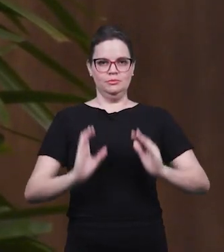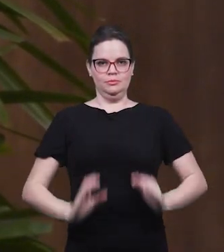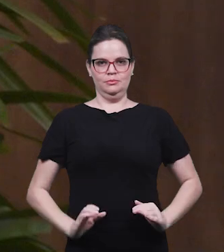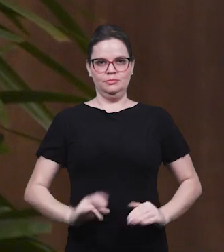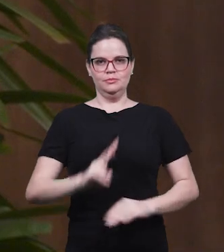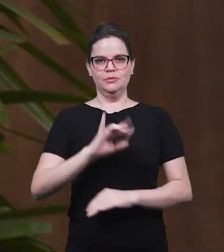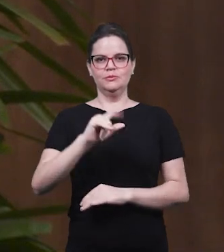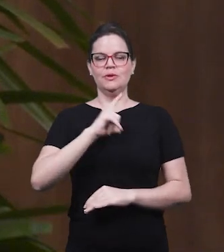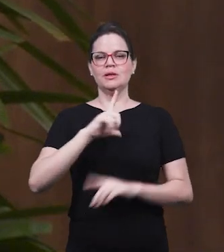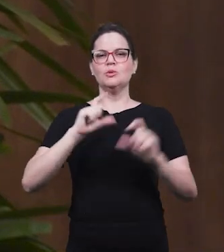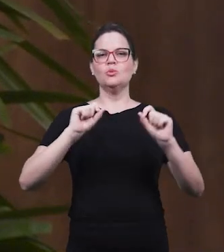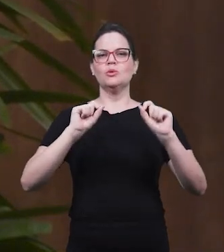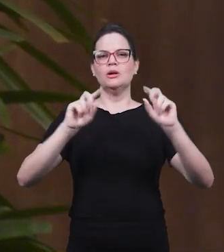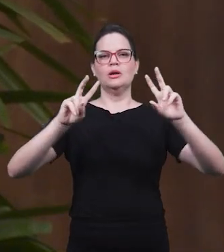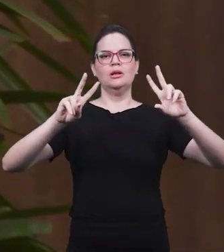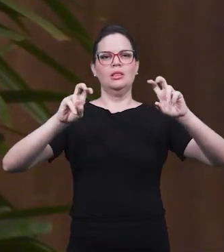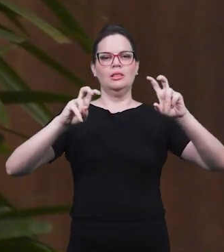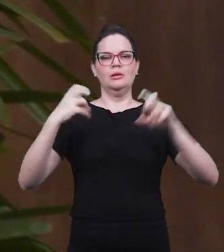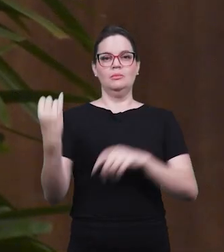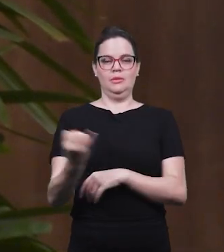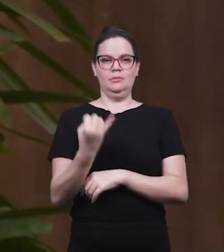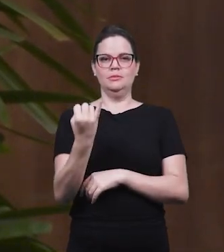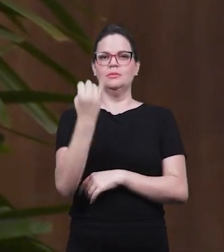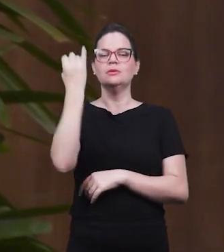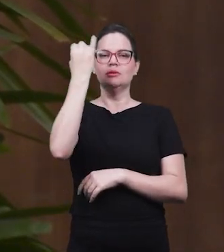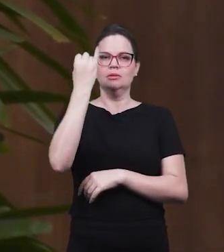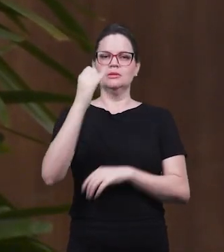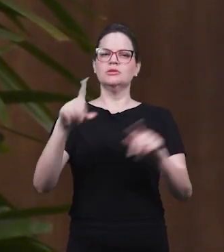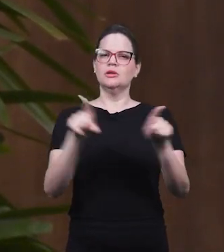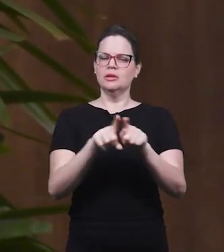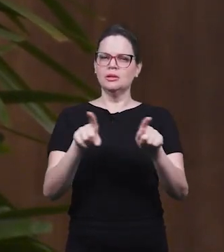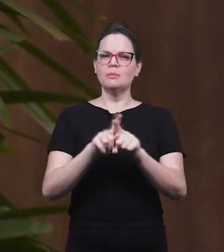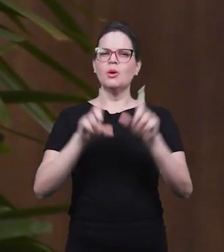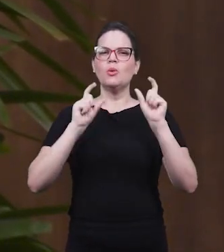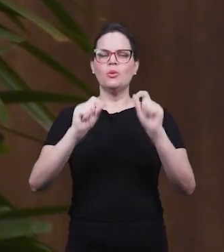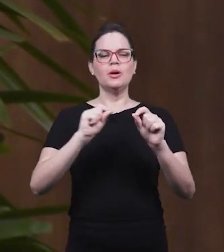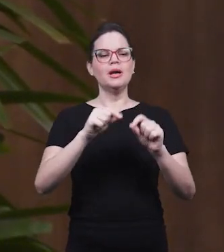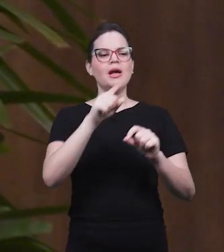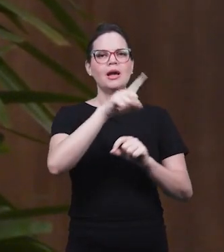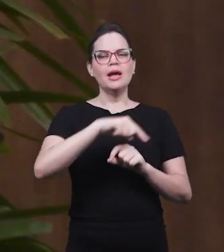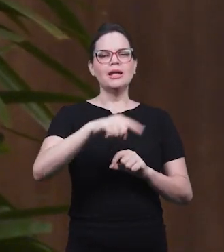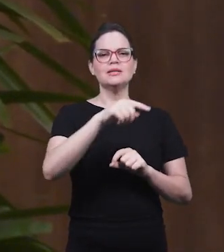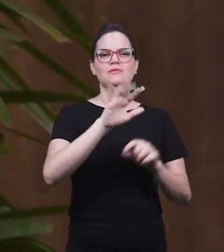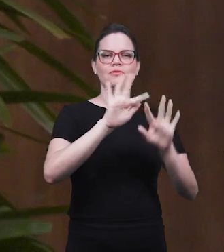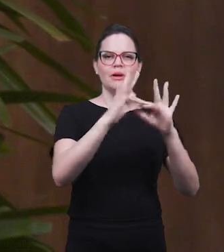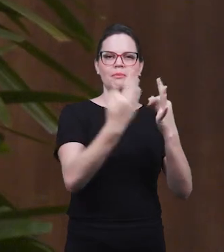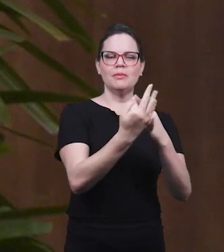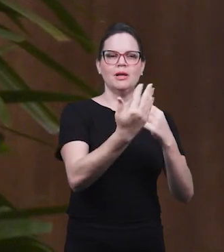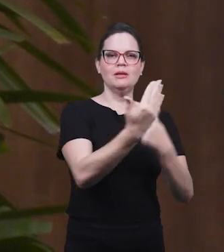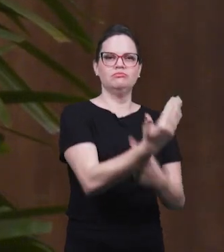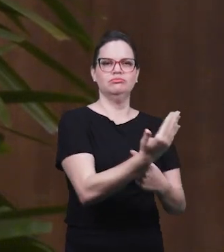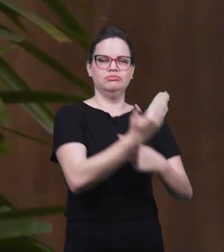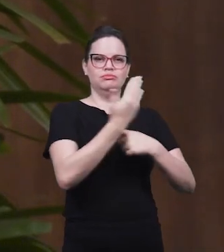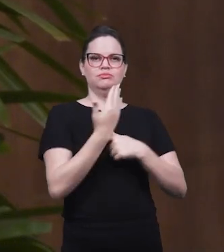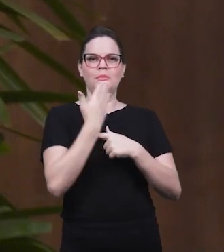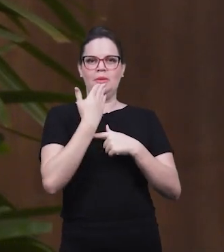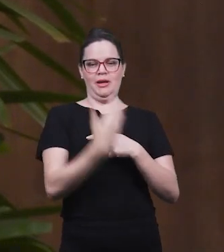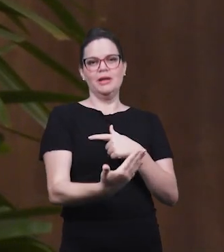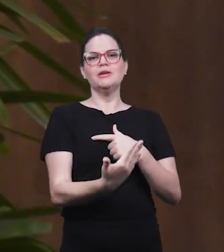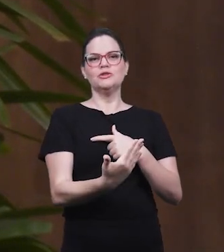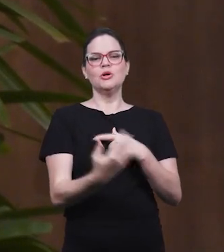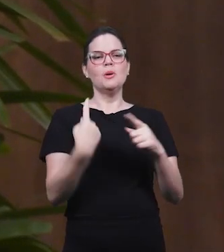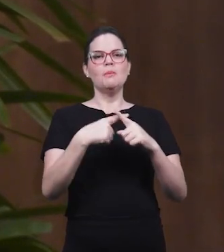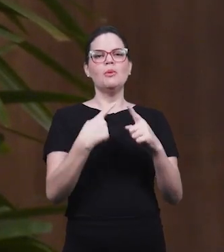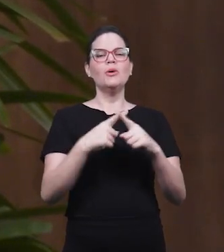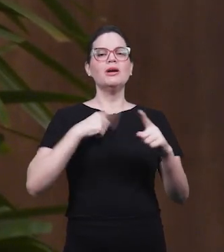grande relevância, que frequentemente tem levado famílias a solicitarem orientação ao perceberem que seus